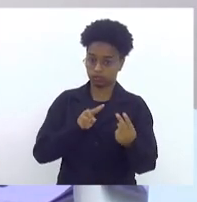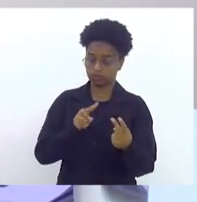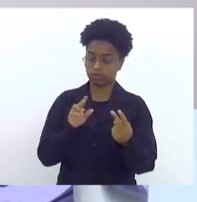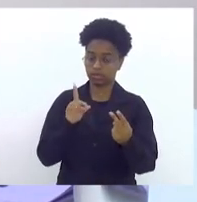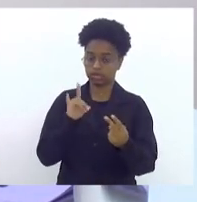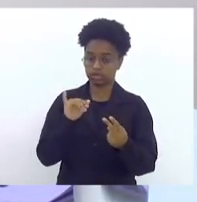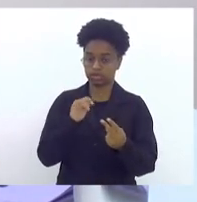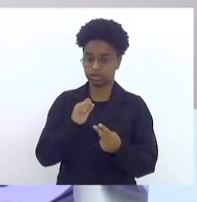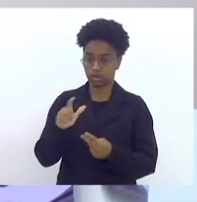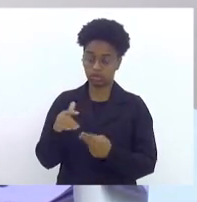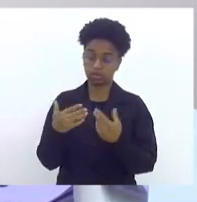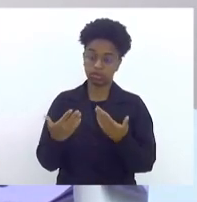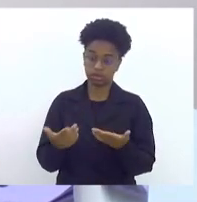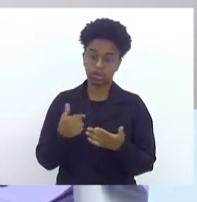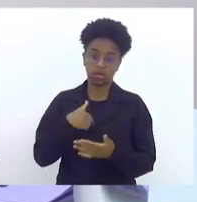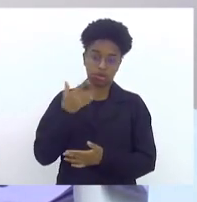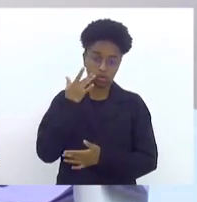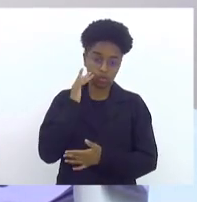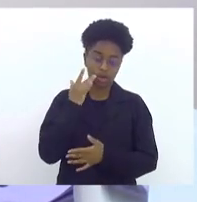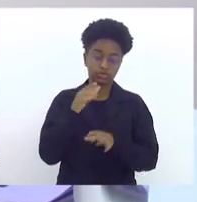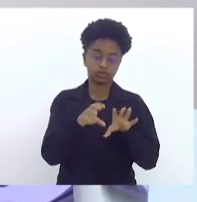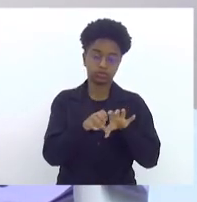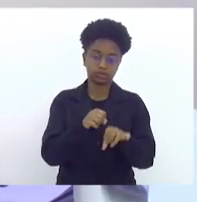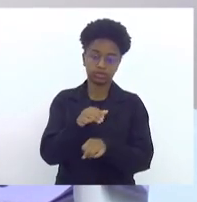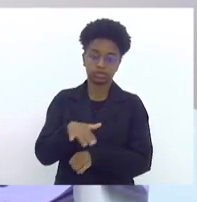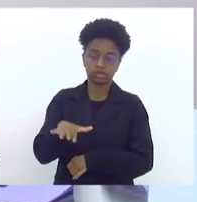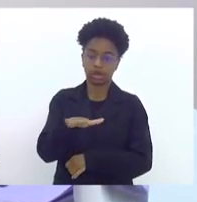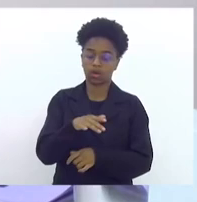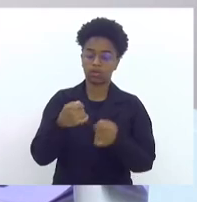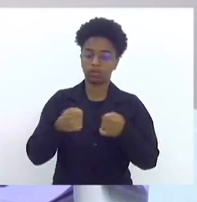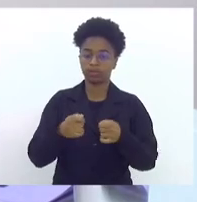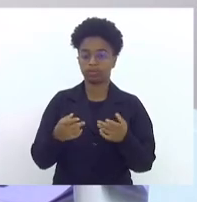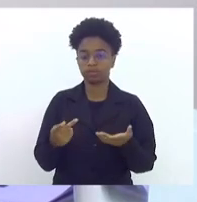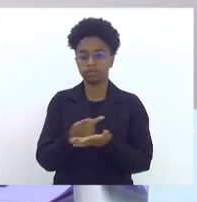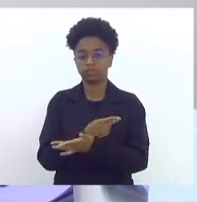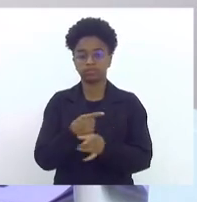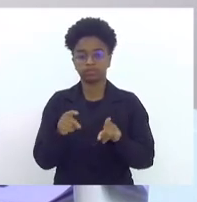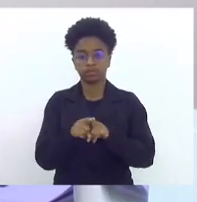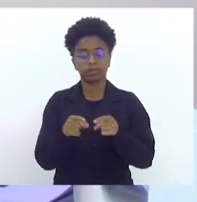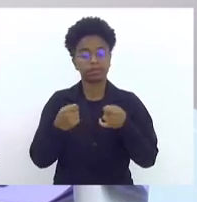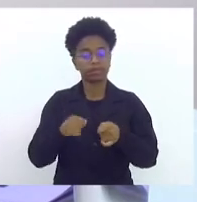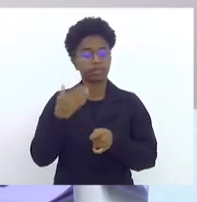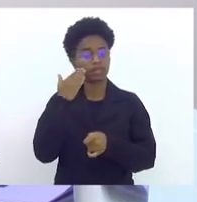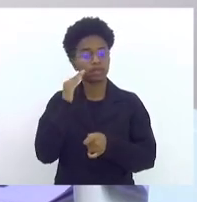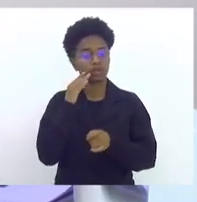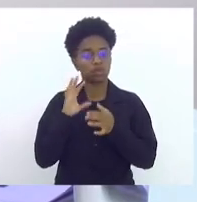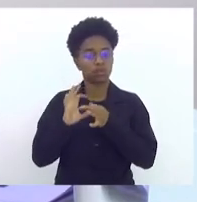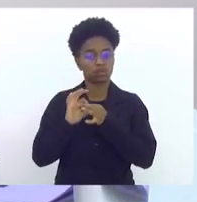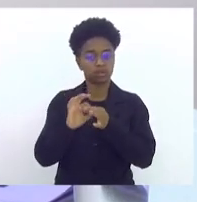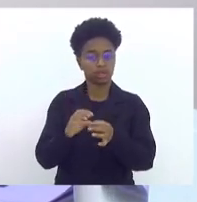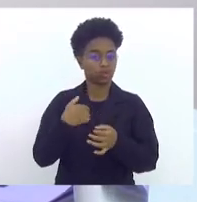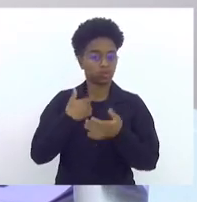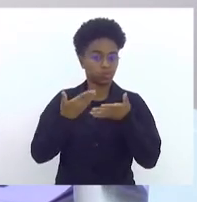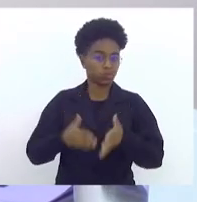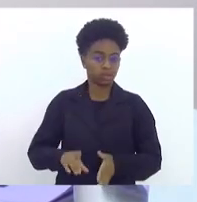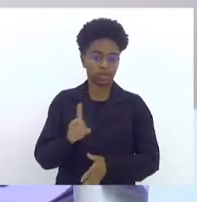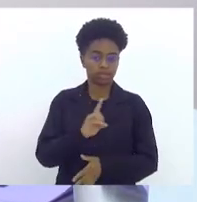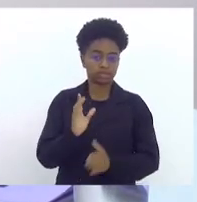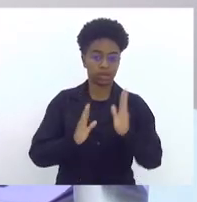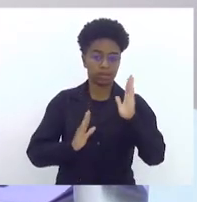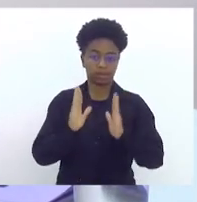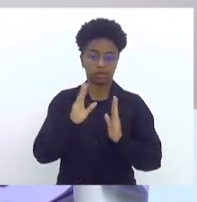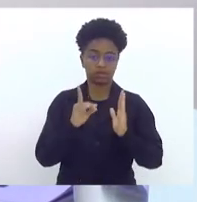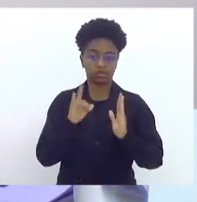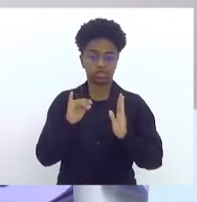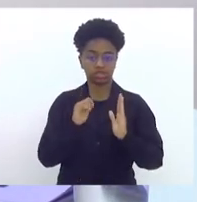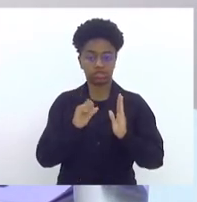né então acho que a qualificação do modo geral precisa entender esse contexto eu não nasci na era digital mas eu eu